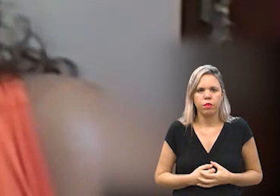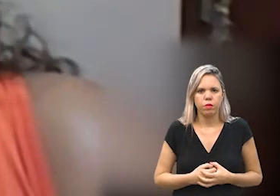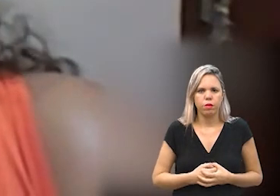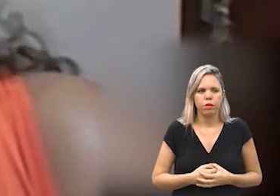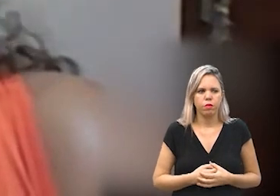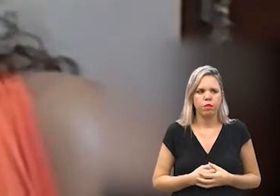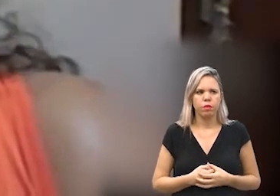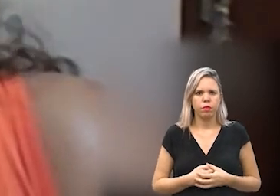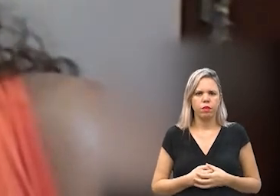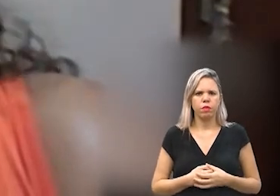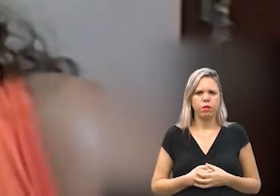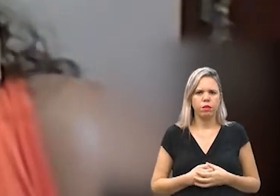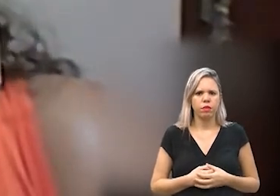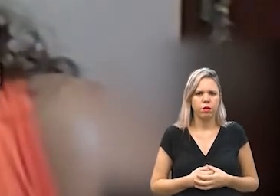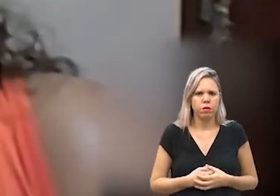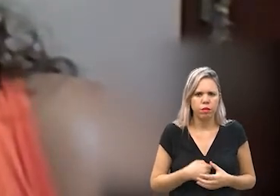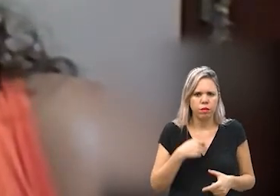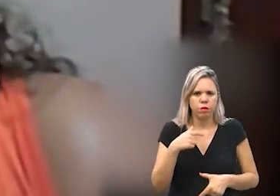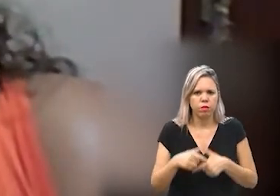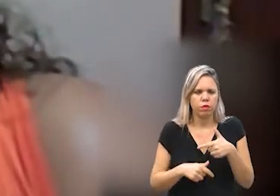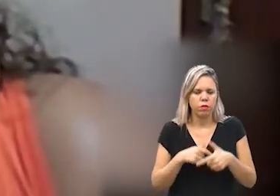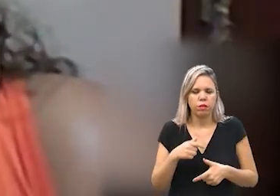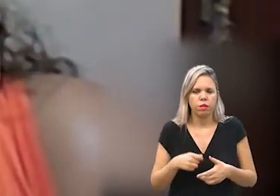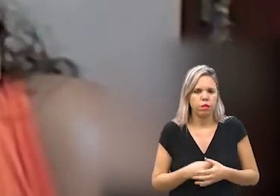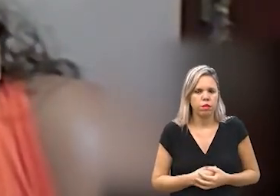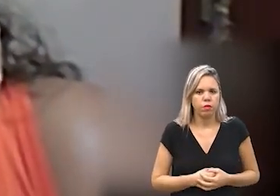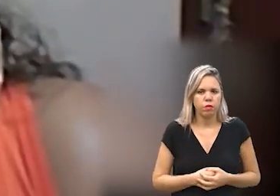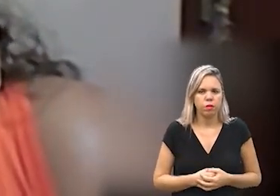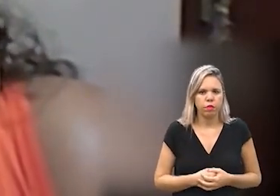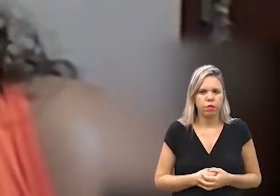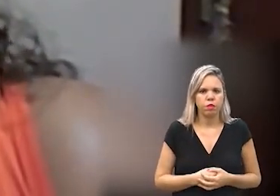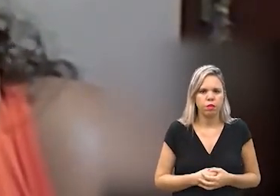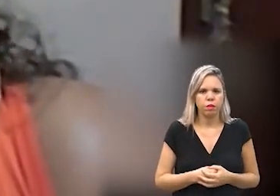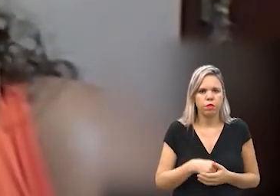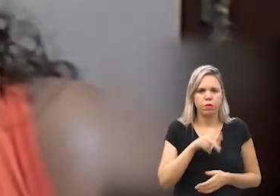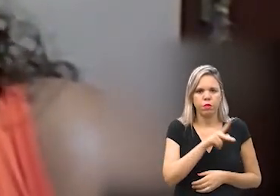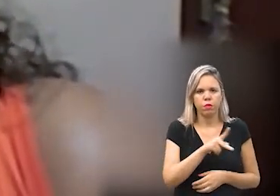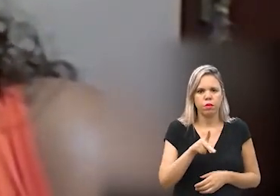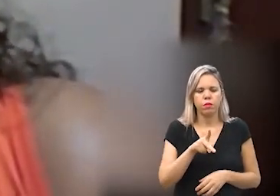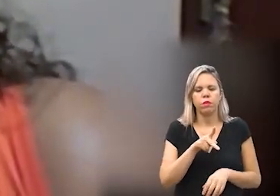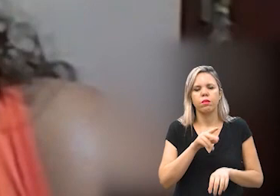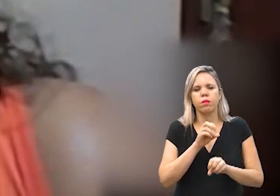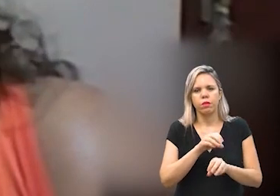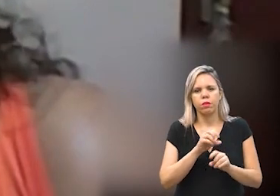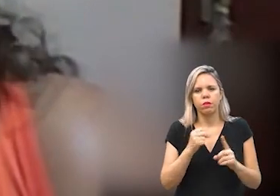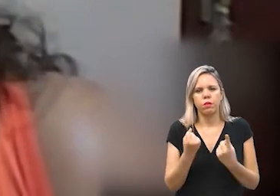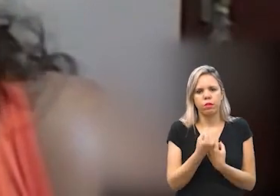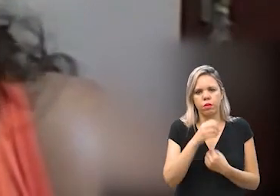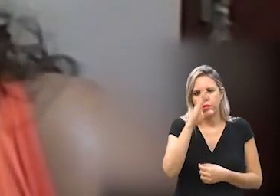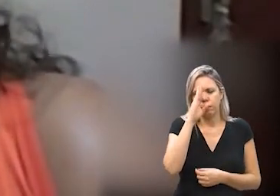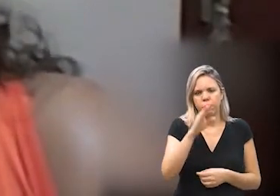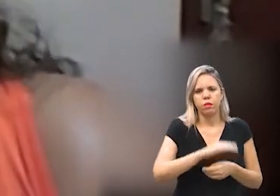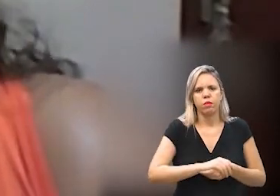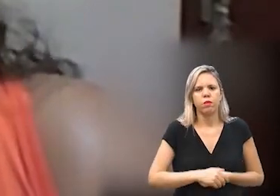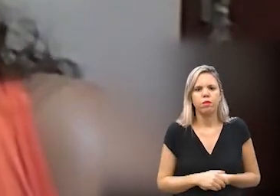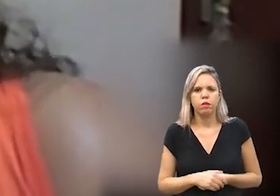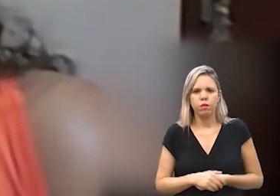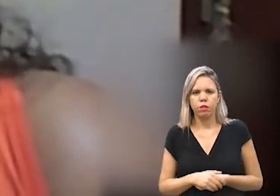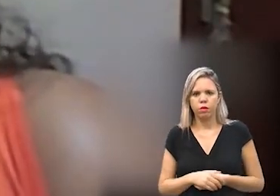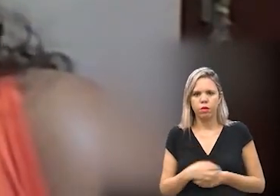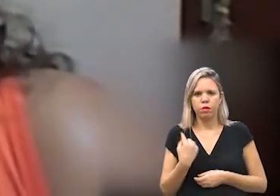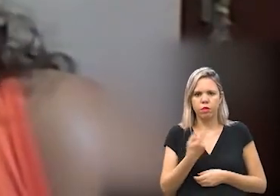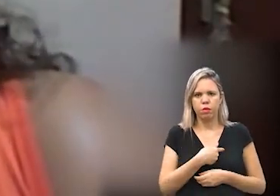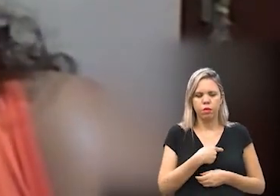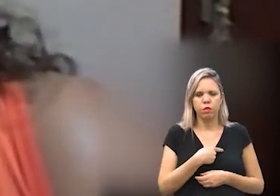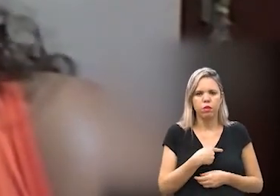assim, esse trabalho, né, que o educador social faz, ele é fundamental para a